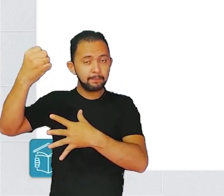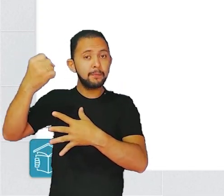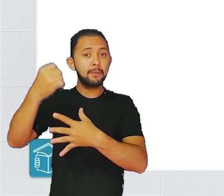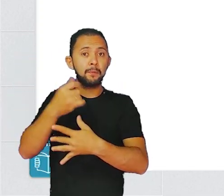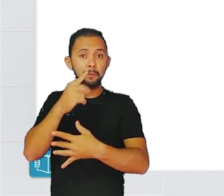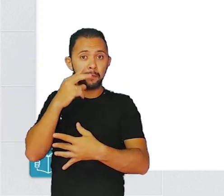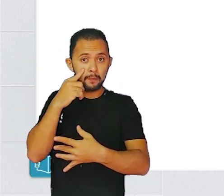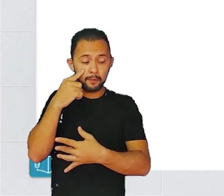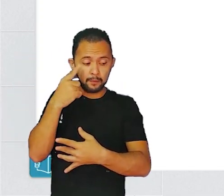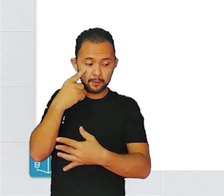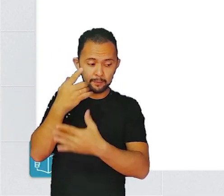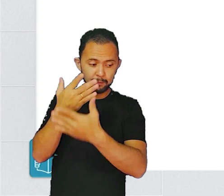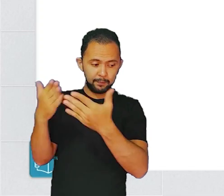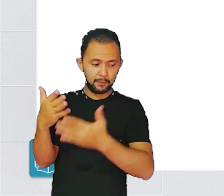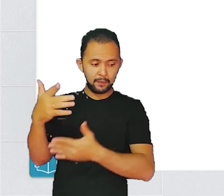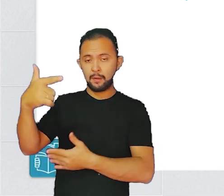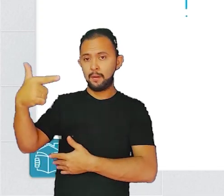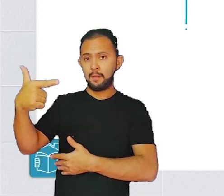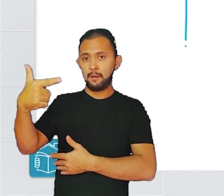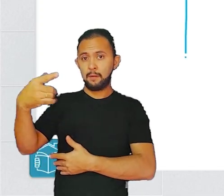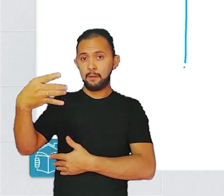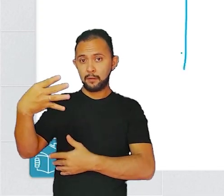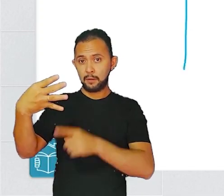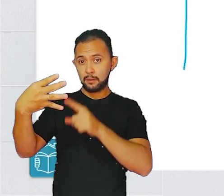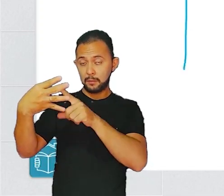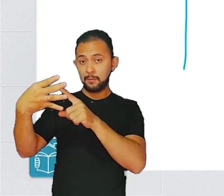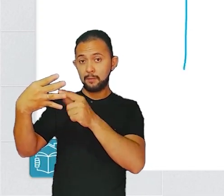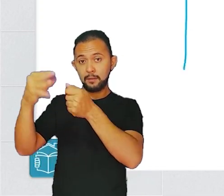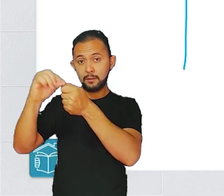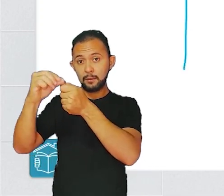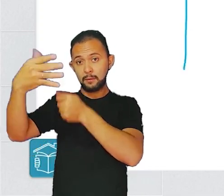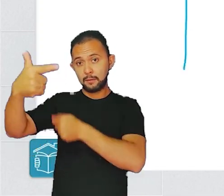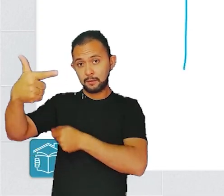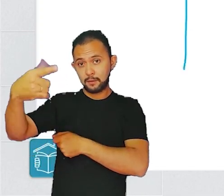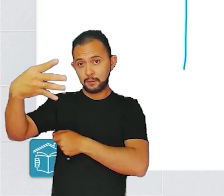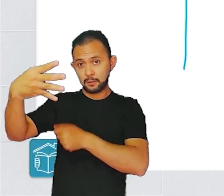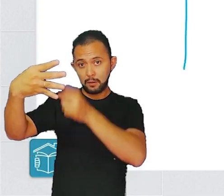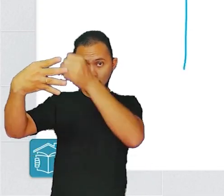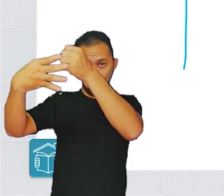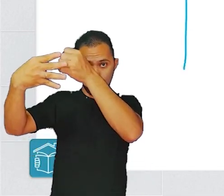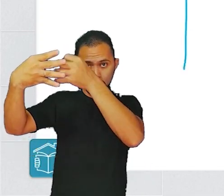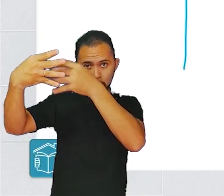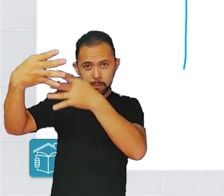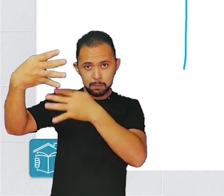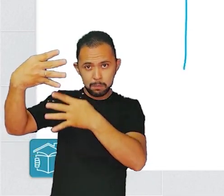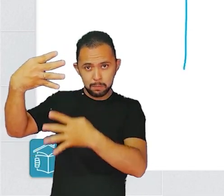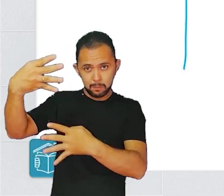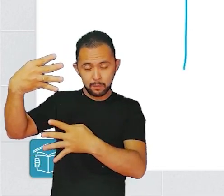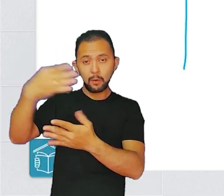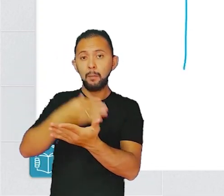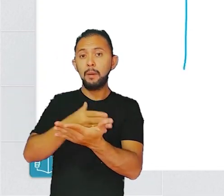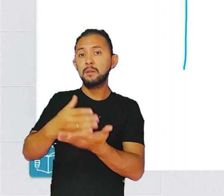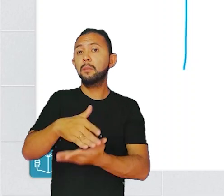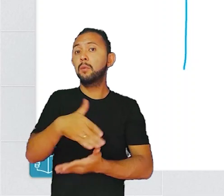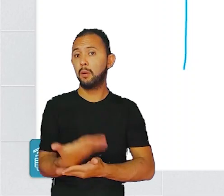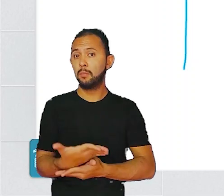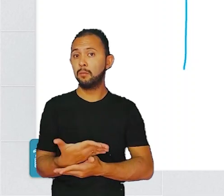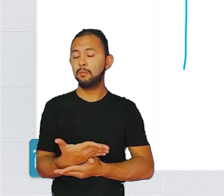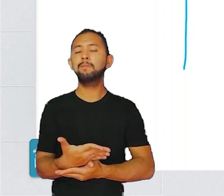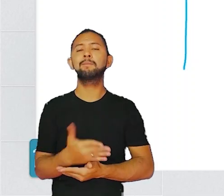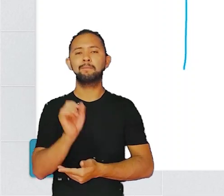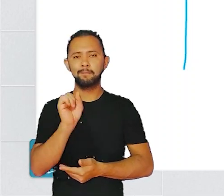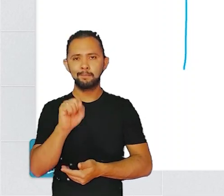aqui, ó, 24 e nós vamos fatorar o 24. Lembra por qual número a gente começa? Começamos